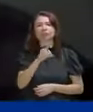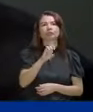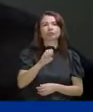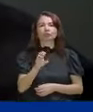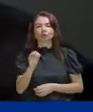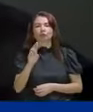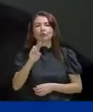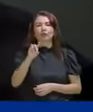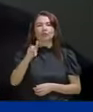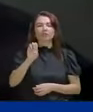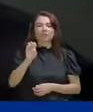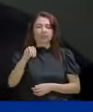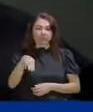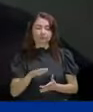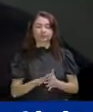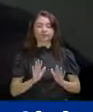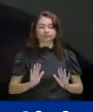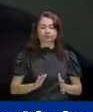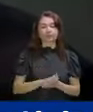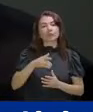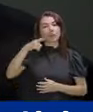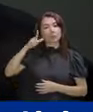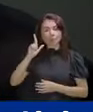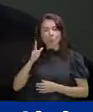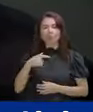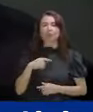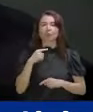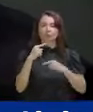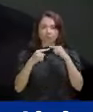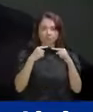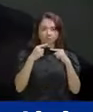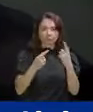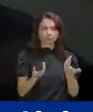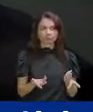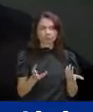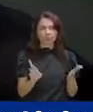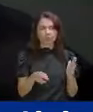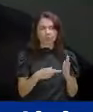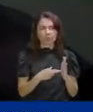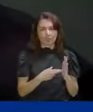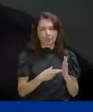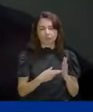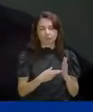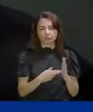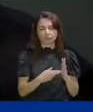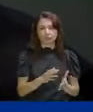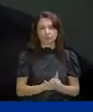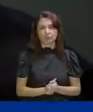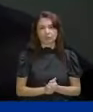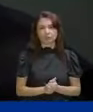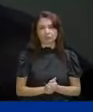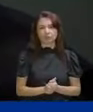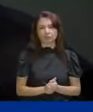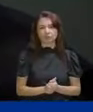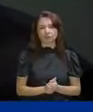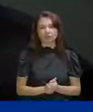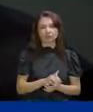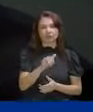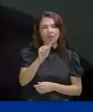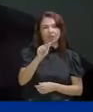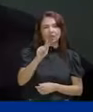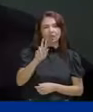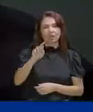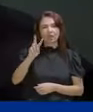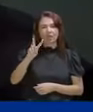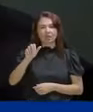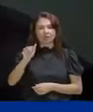me manifestei, Foco no desembargador Carlos Storck. Desembargador Carlos Storck é branco, de cabelos castanhos escuros, curtos, usa